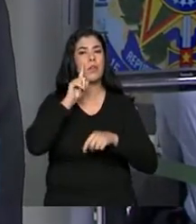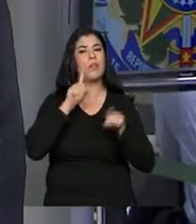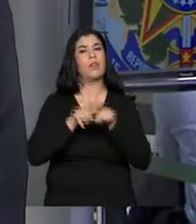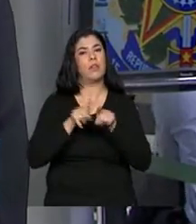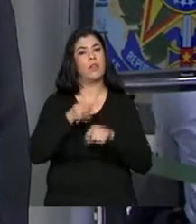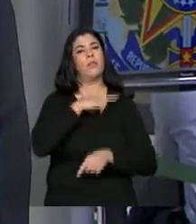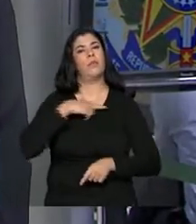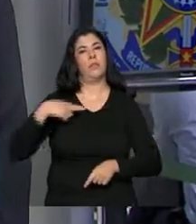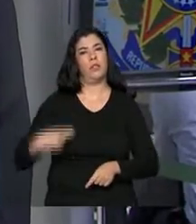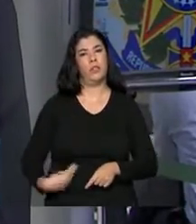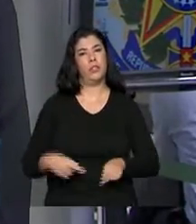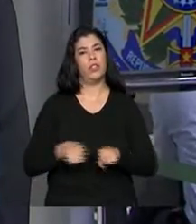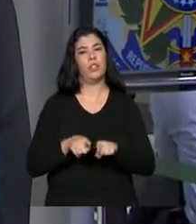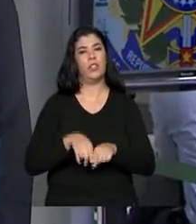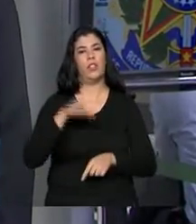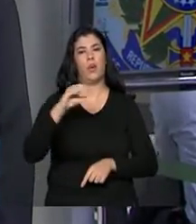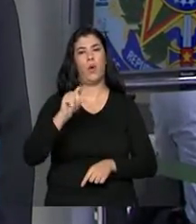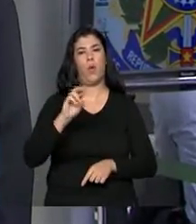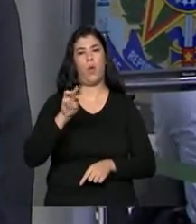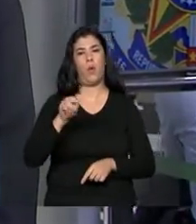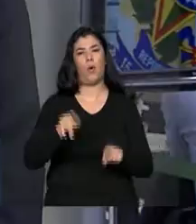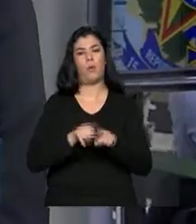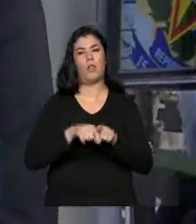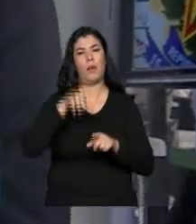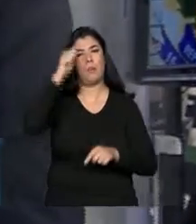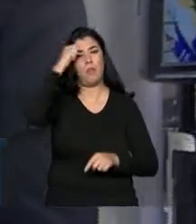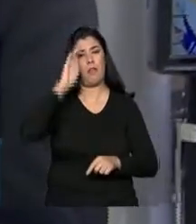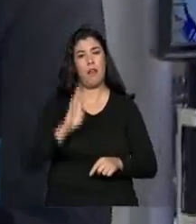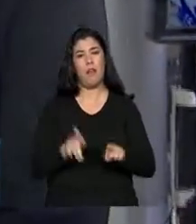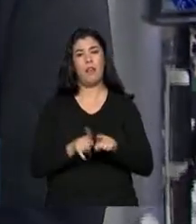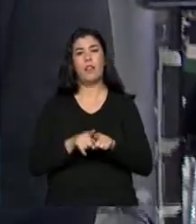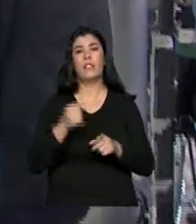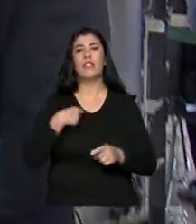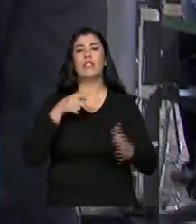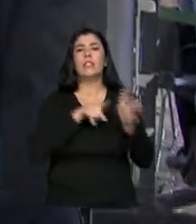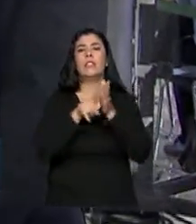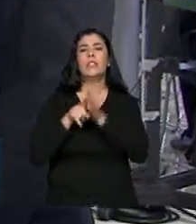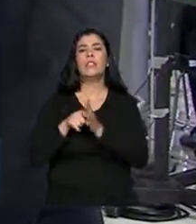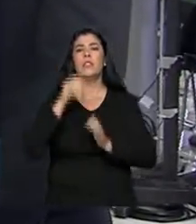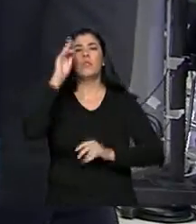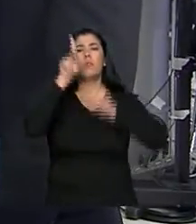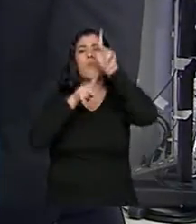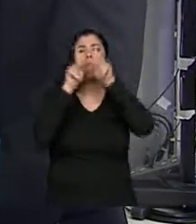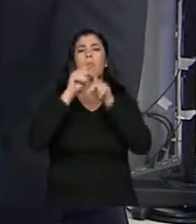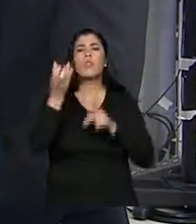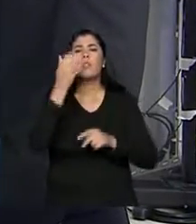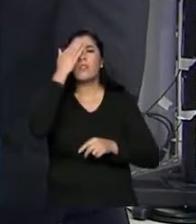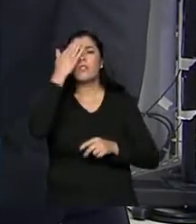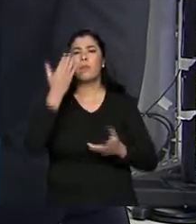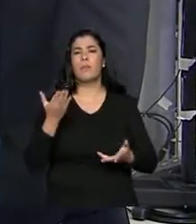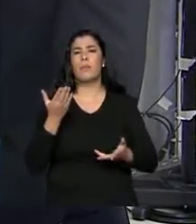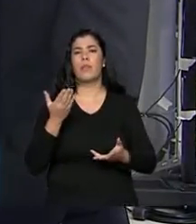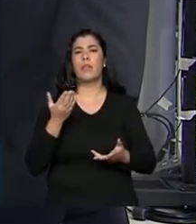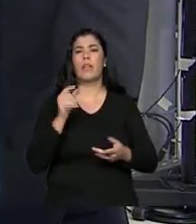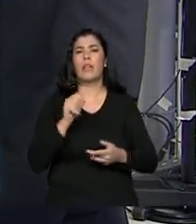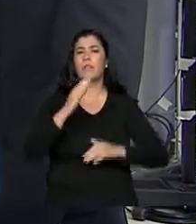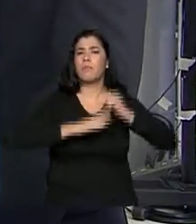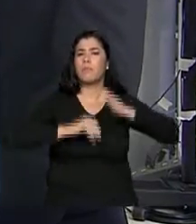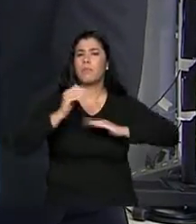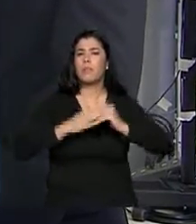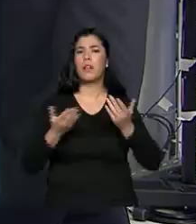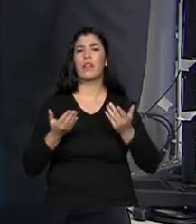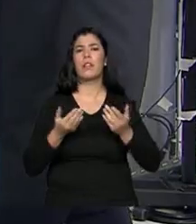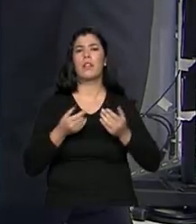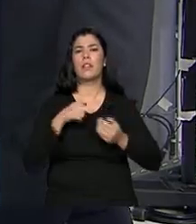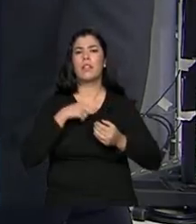China, além disso também tem a Colômbia e a África. Agora, presidente, para a população entender, essas ações também vão alcançar pequenos